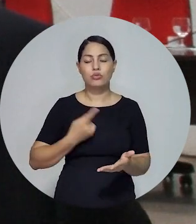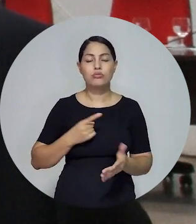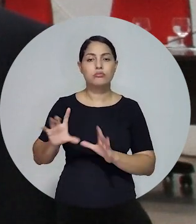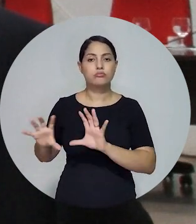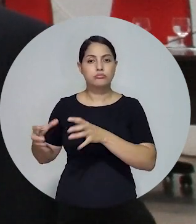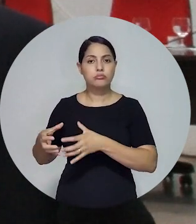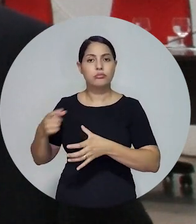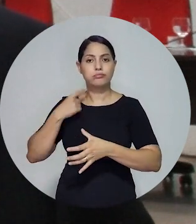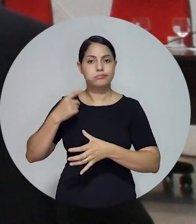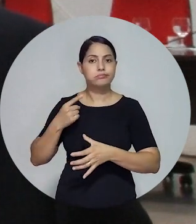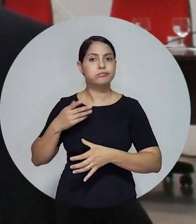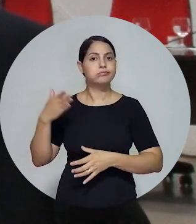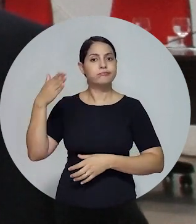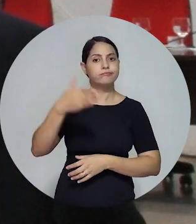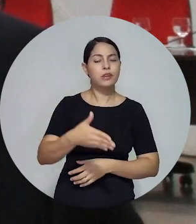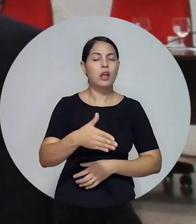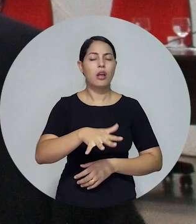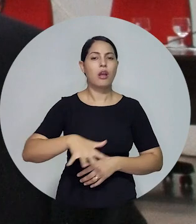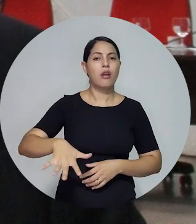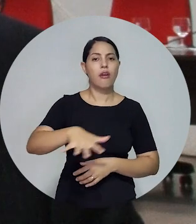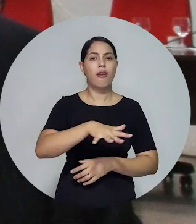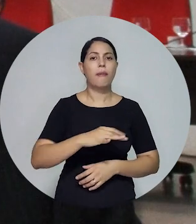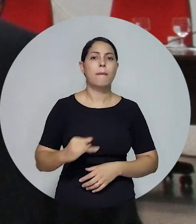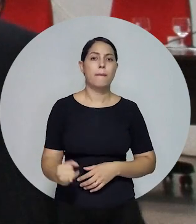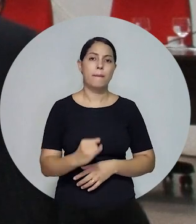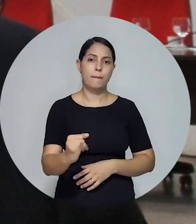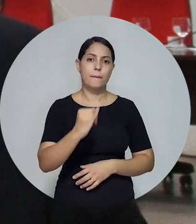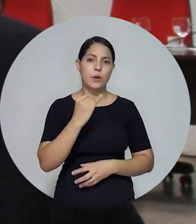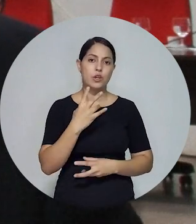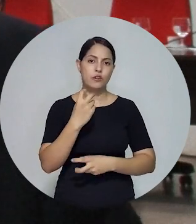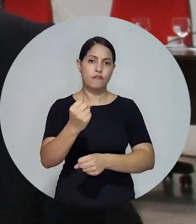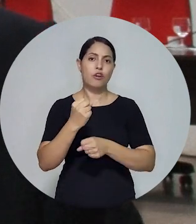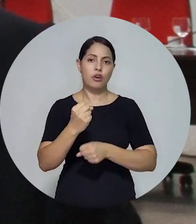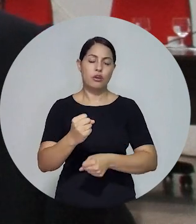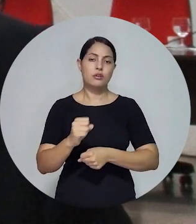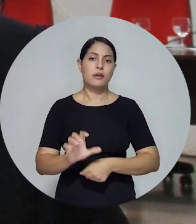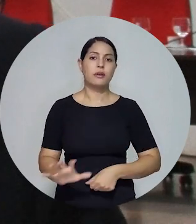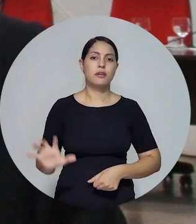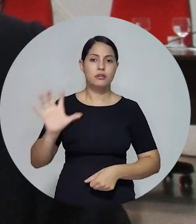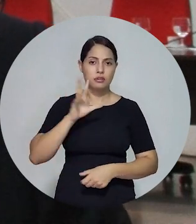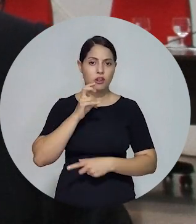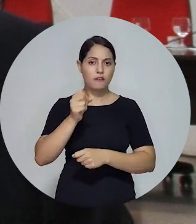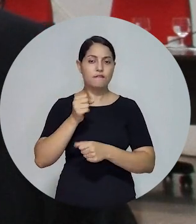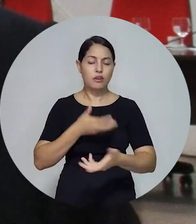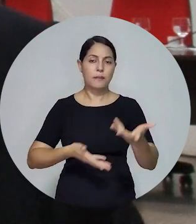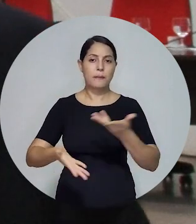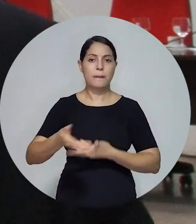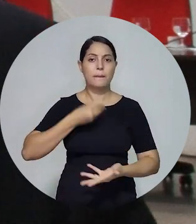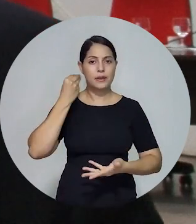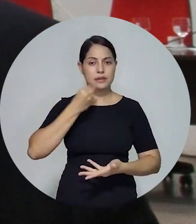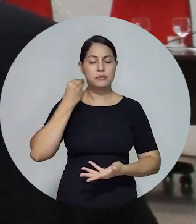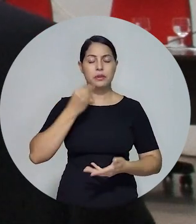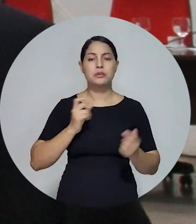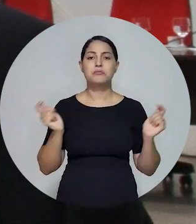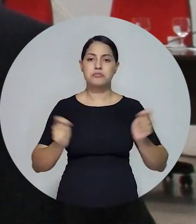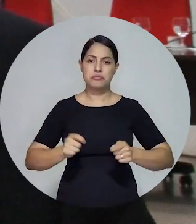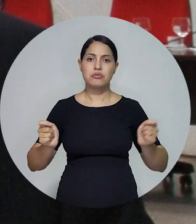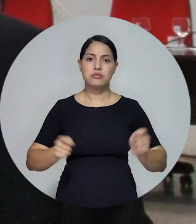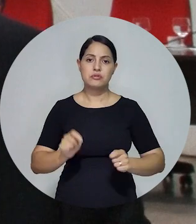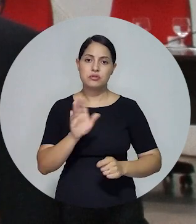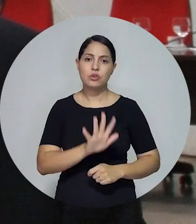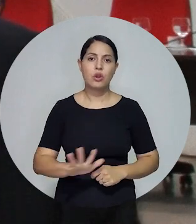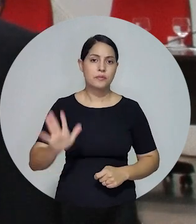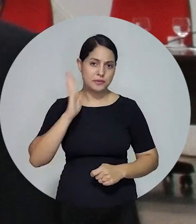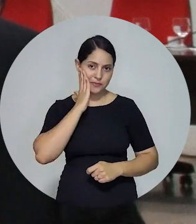ramo profissional. Então a Caravana mostra o peso institucional do Conselho Federal, fortalece a seccional e, acima de tudo,